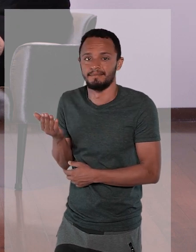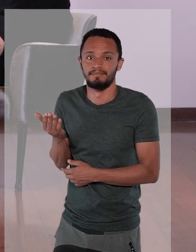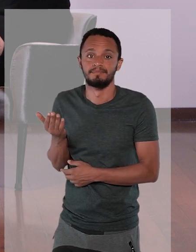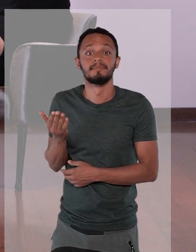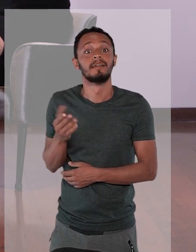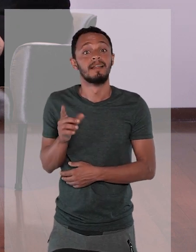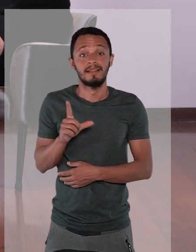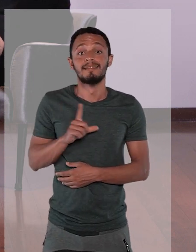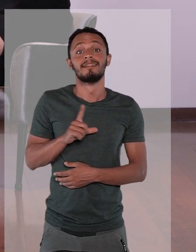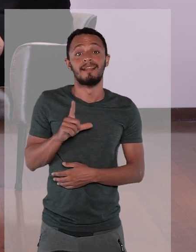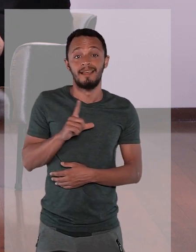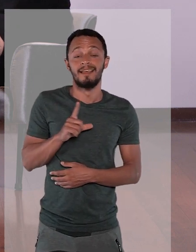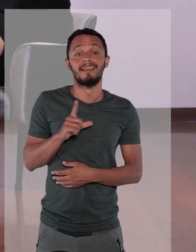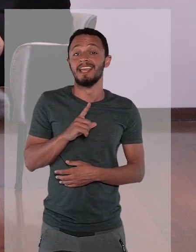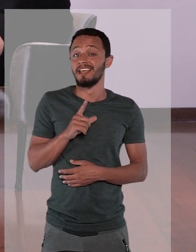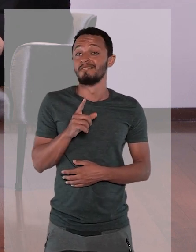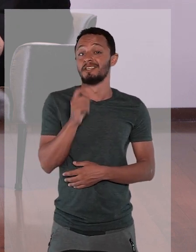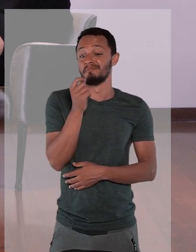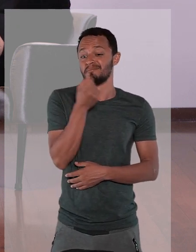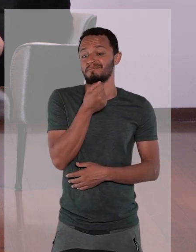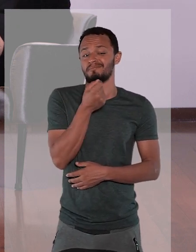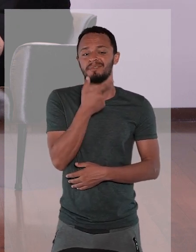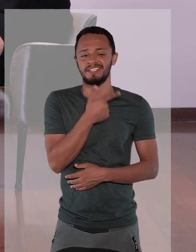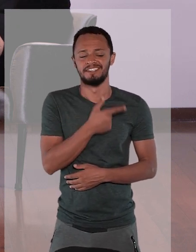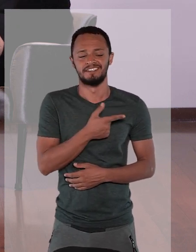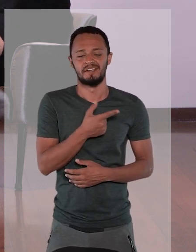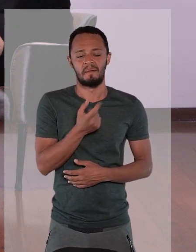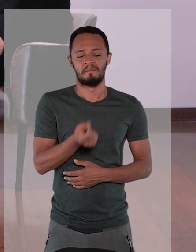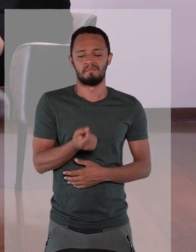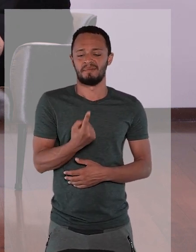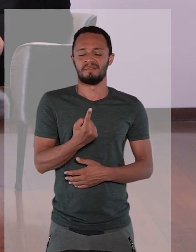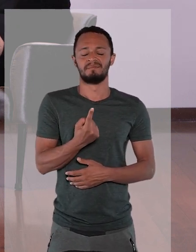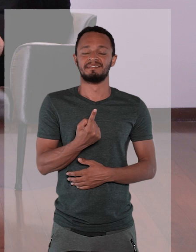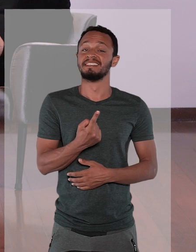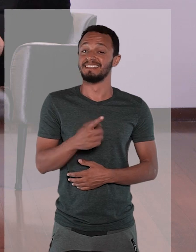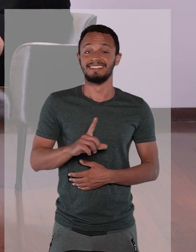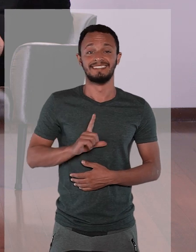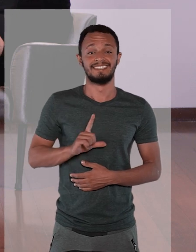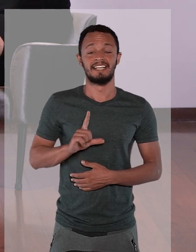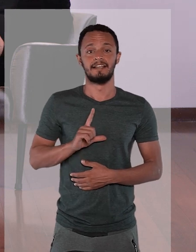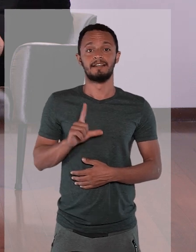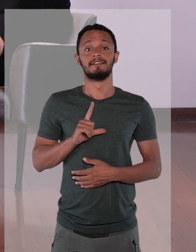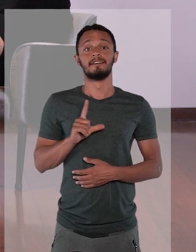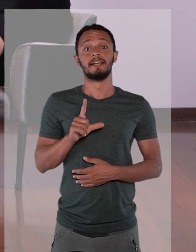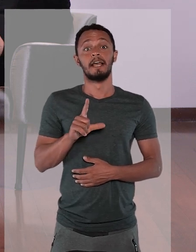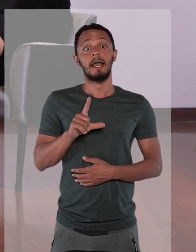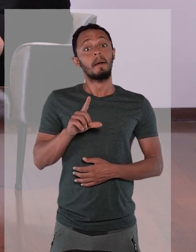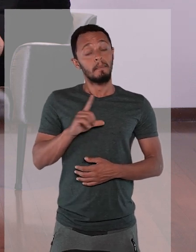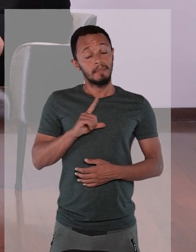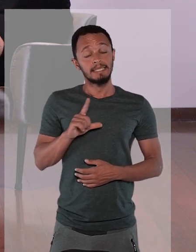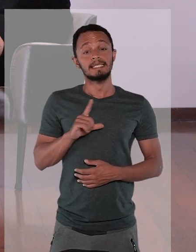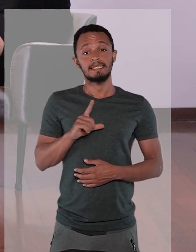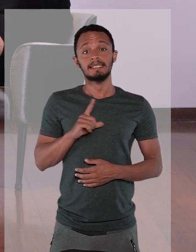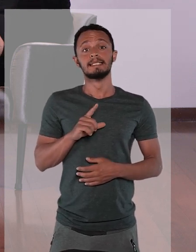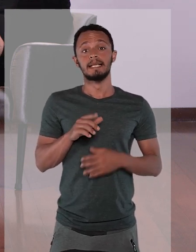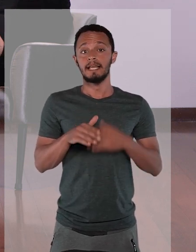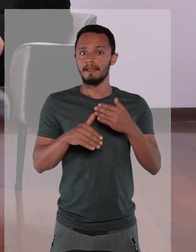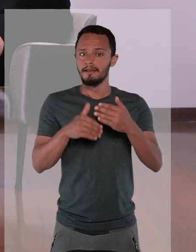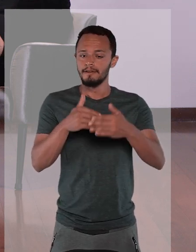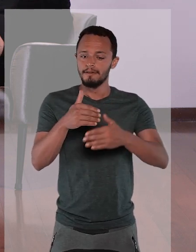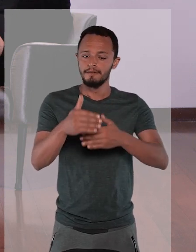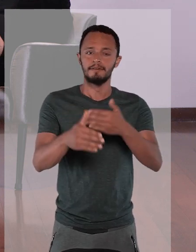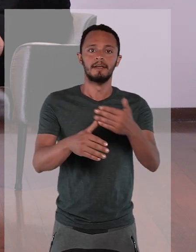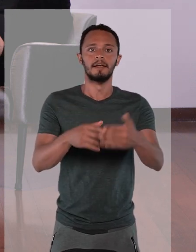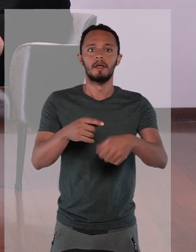até engraçadas, assim, entendeu, Afonso? Mas foram, sim, teve muito momento,